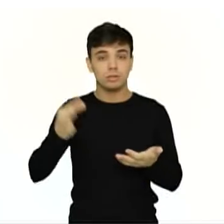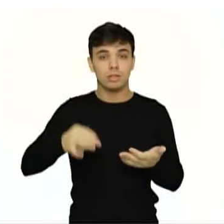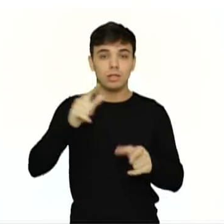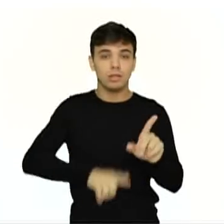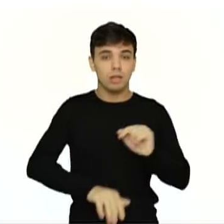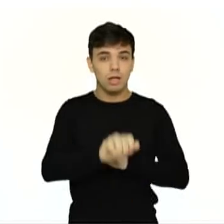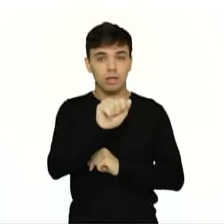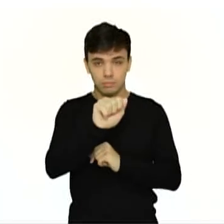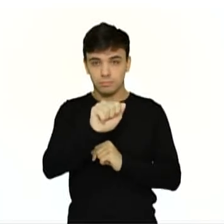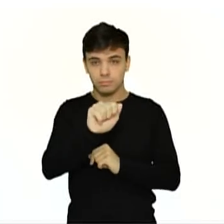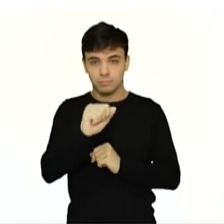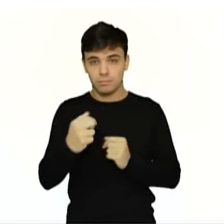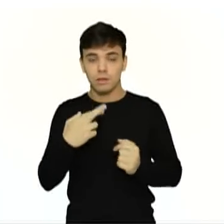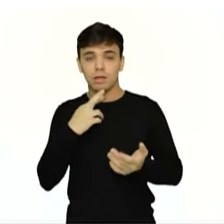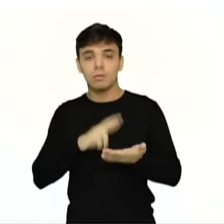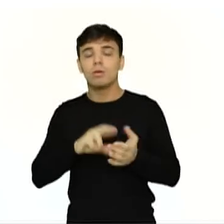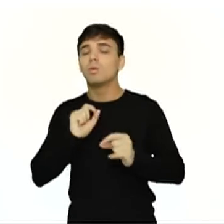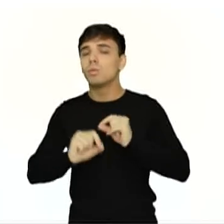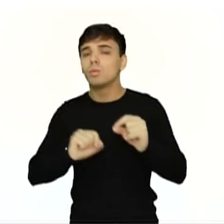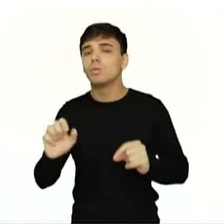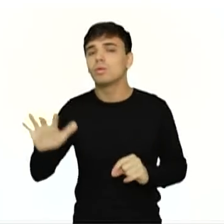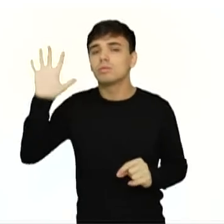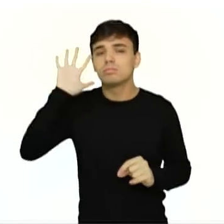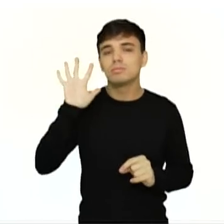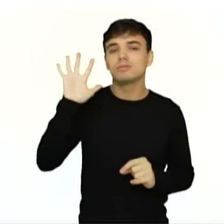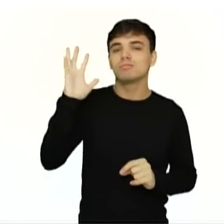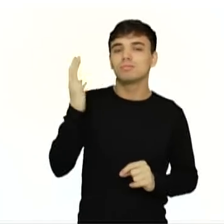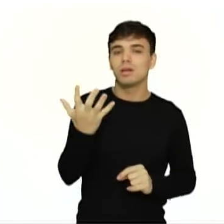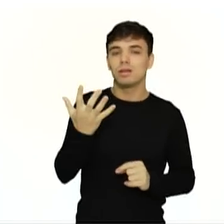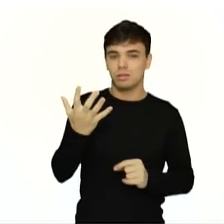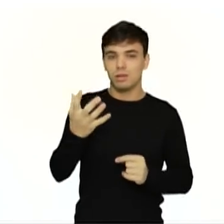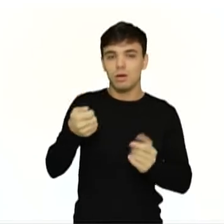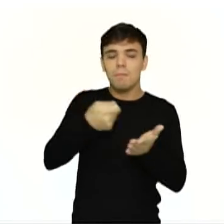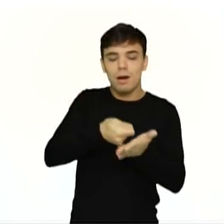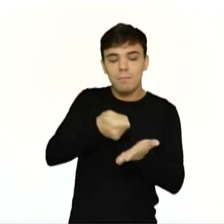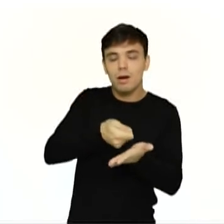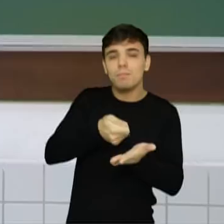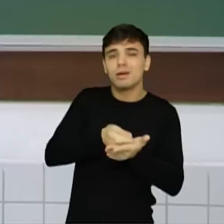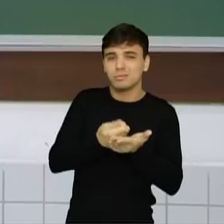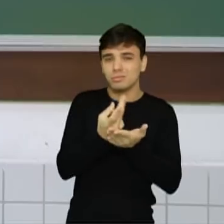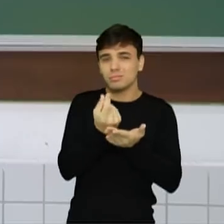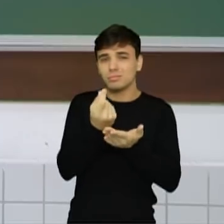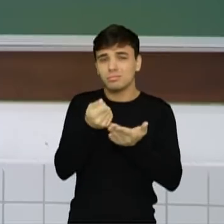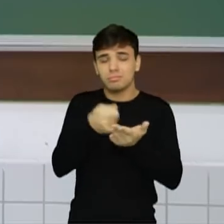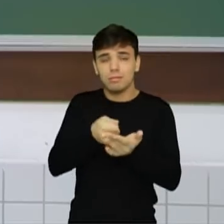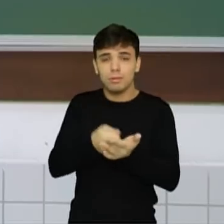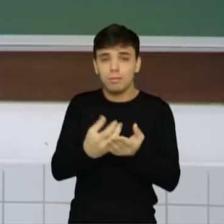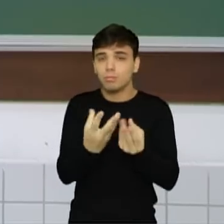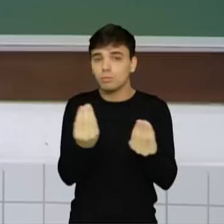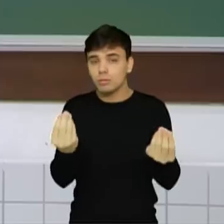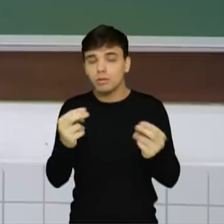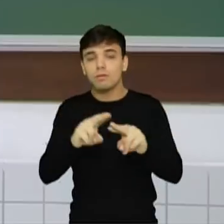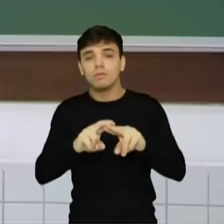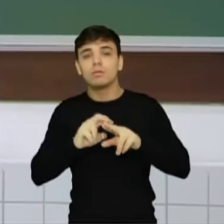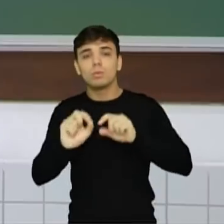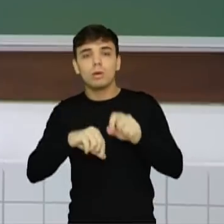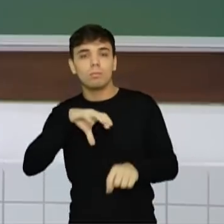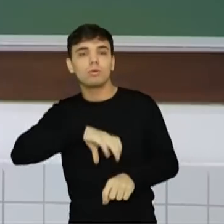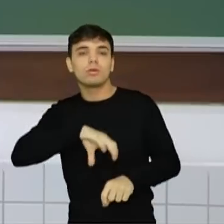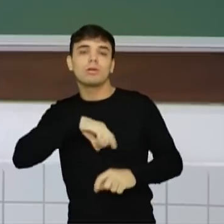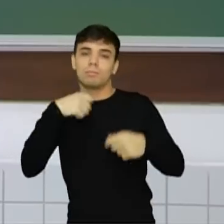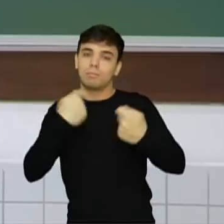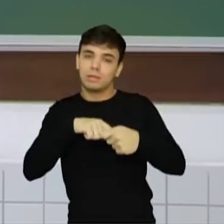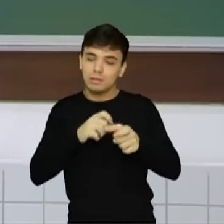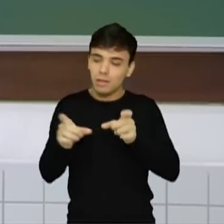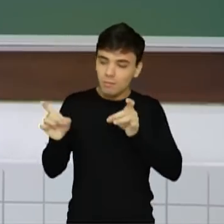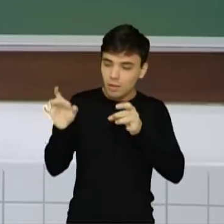A. Resultou no endividamento de Portugal. Isso aí vai fazer com que Portugal precise de mais recursos, principalmente